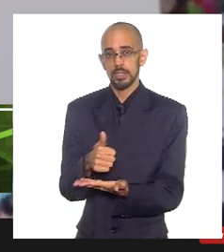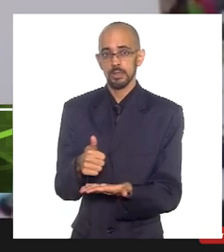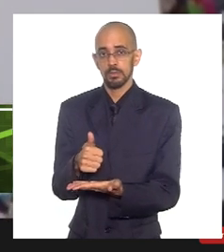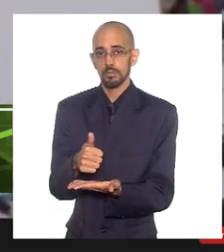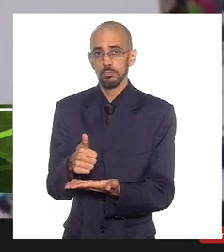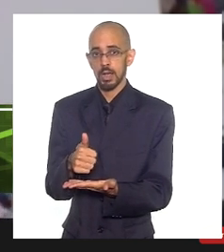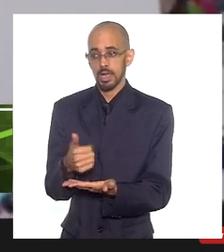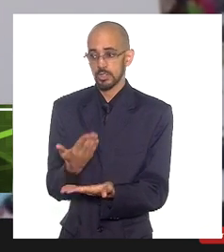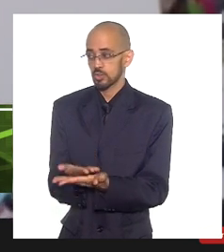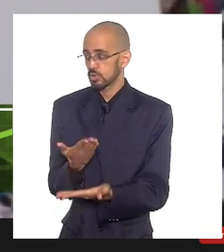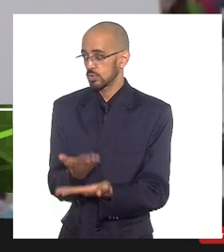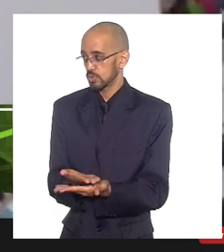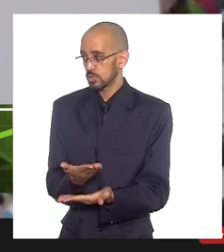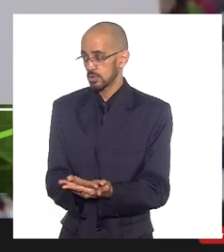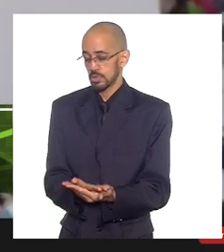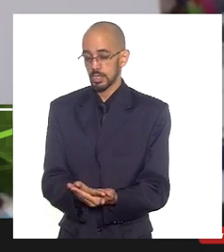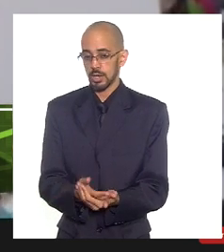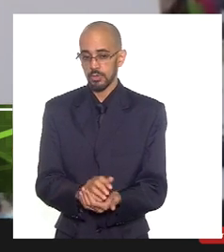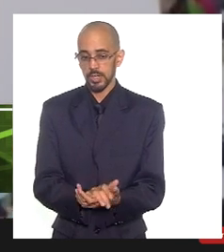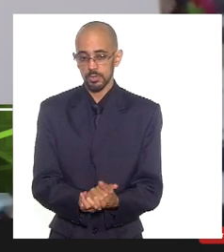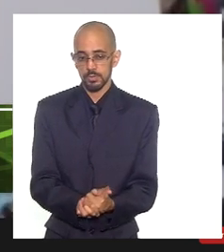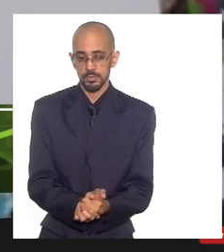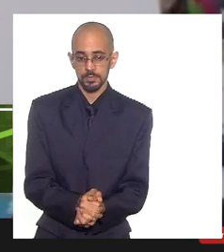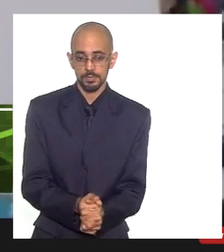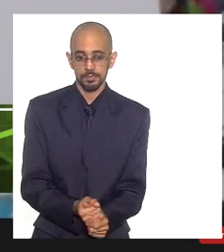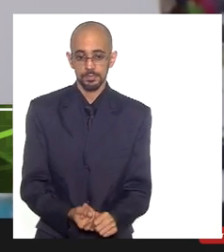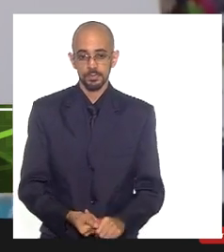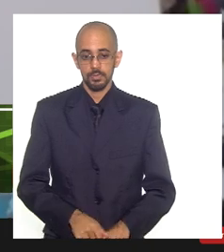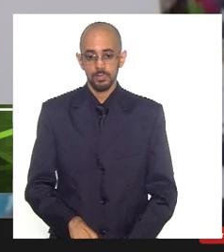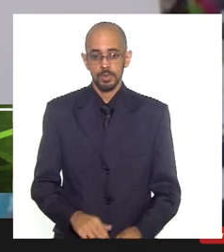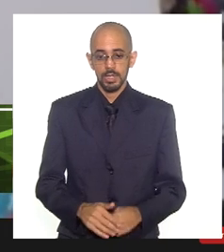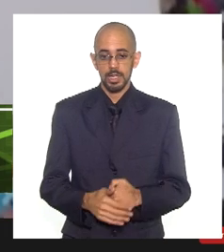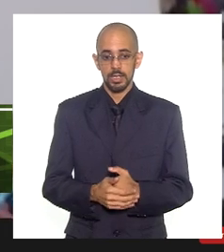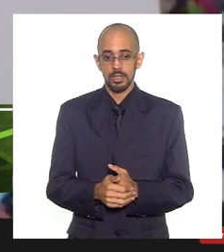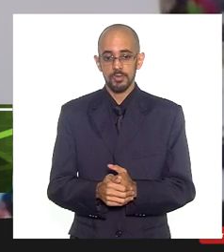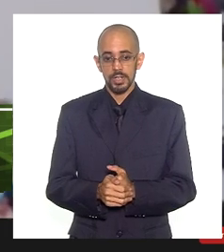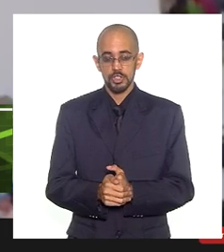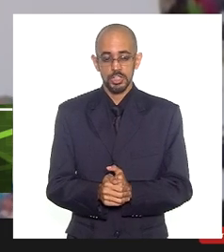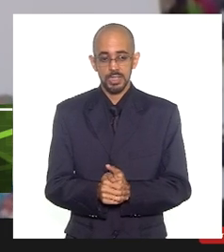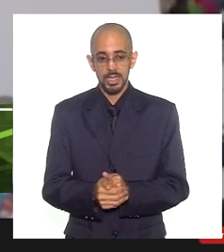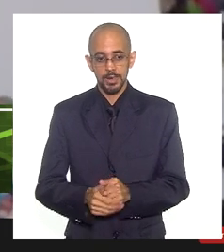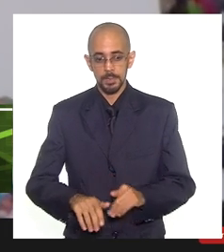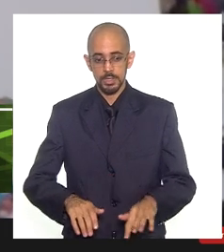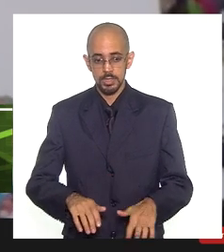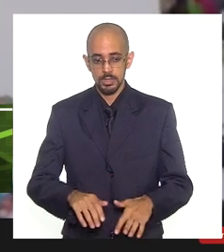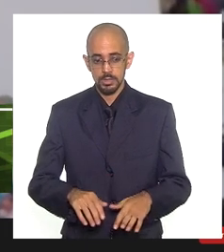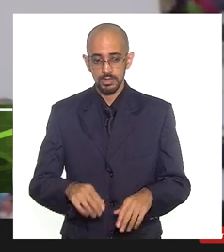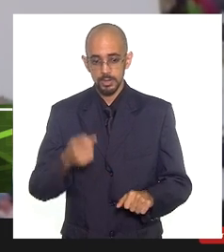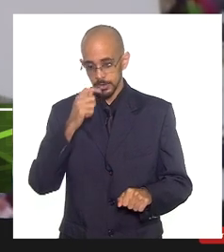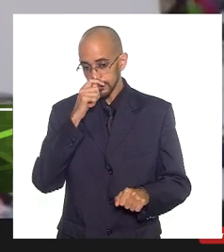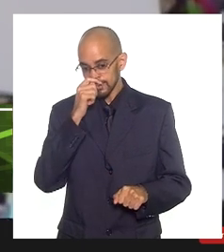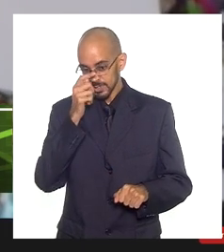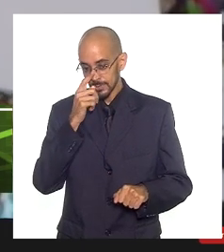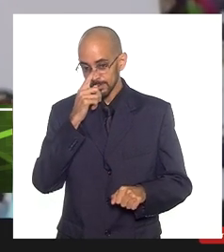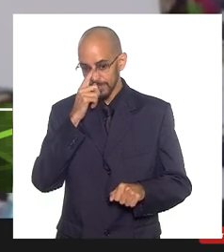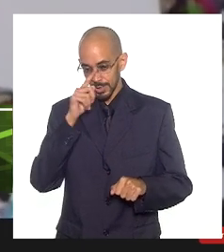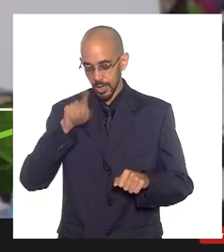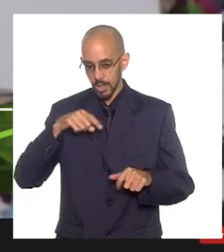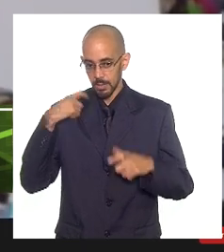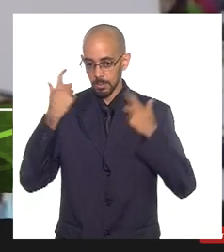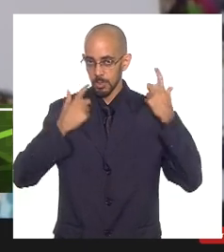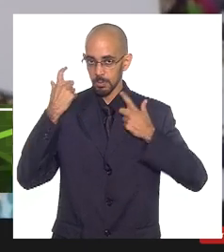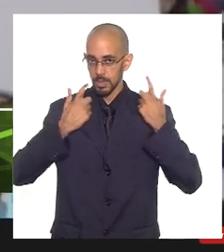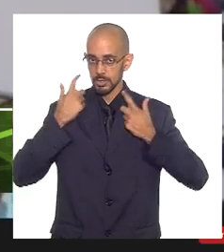modalidades regular e modalidade de educação de jovens e adultos então me parecem preocupações importantes para o